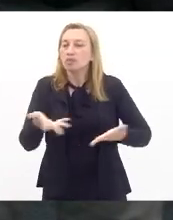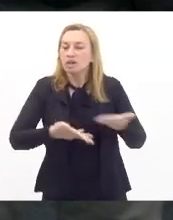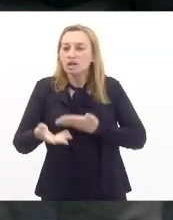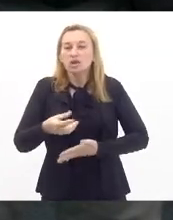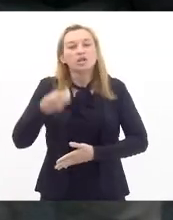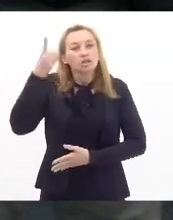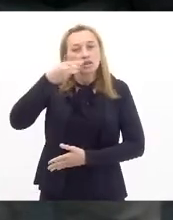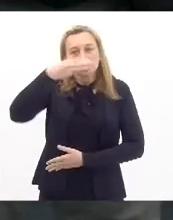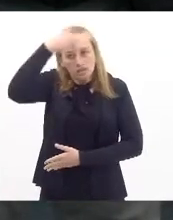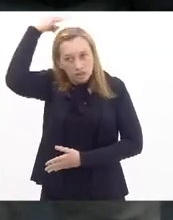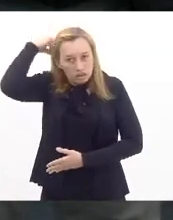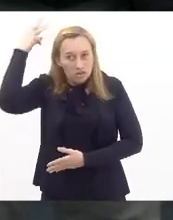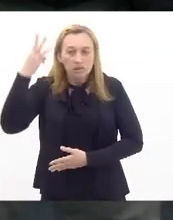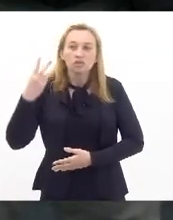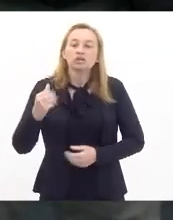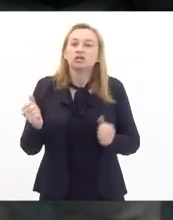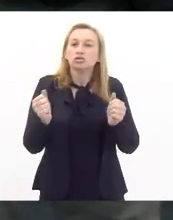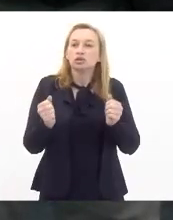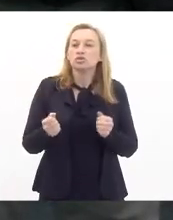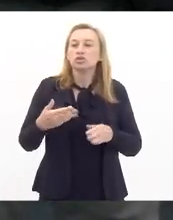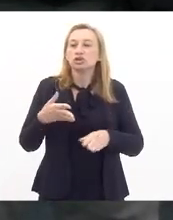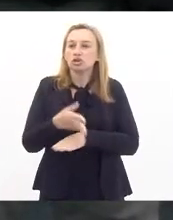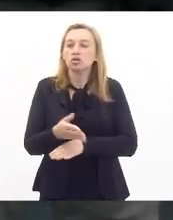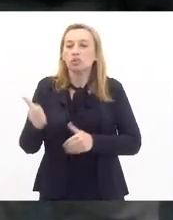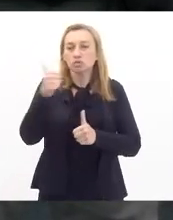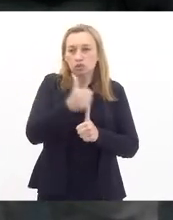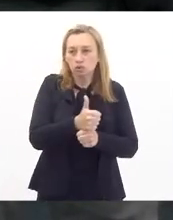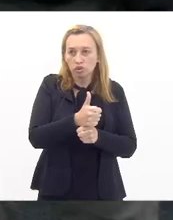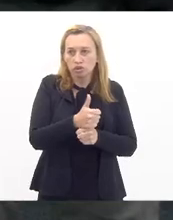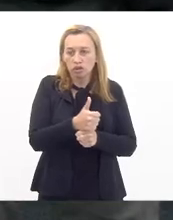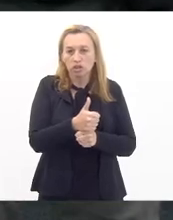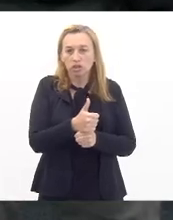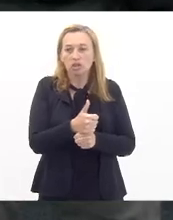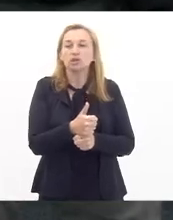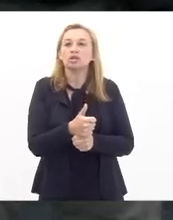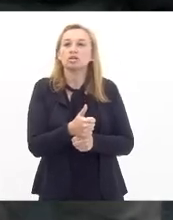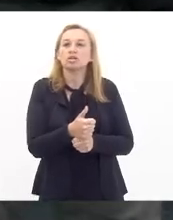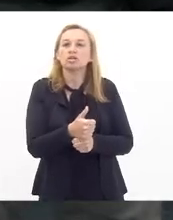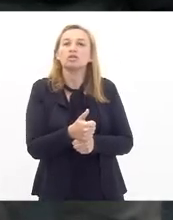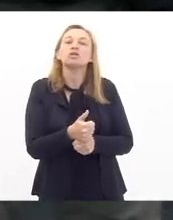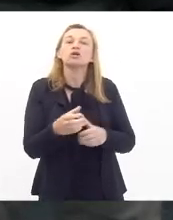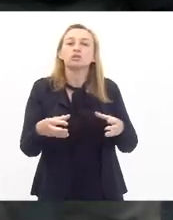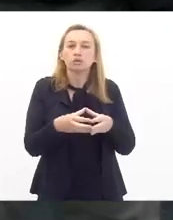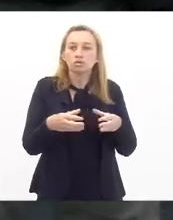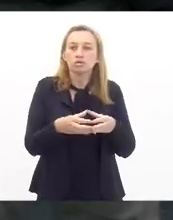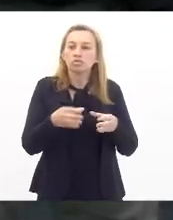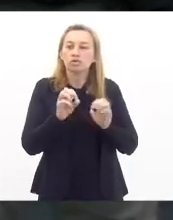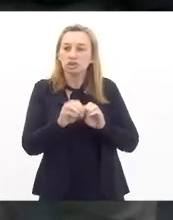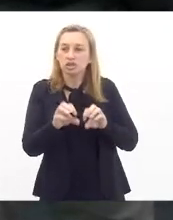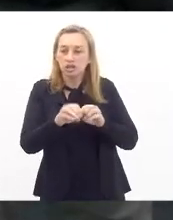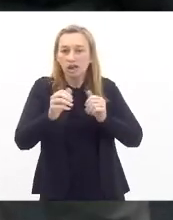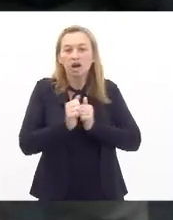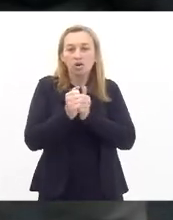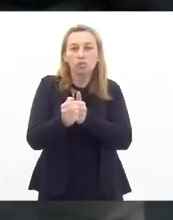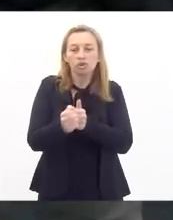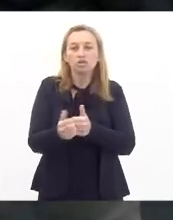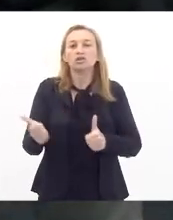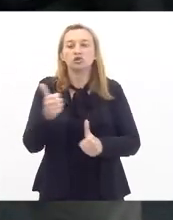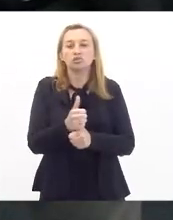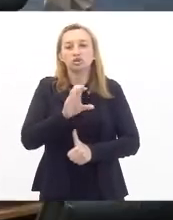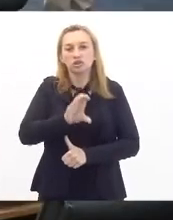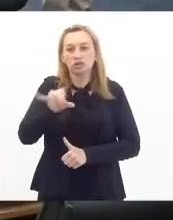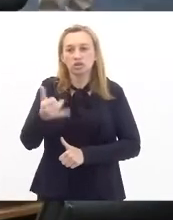do líder do governo Deputado Márcio Pacheco que chegou a esse substitutivo e o parecer da comissão de educação é acompanhando